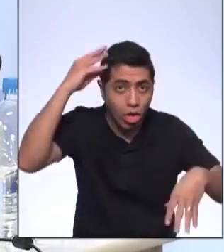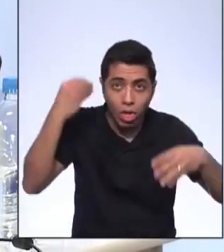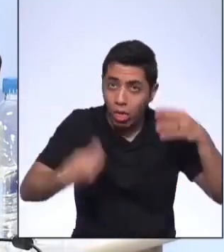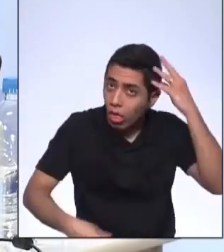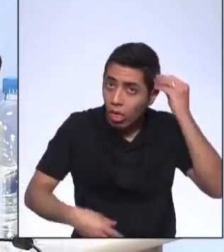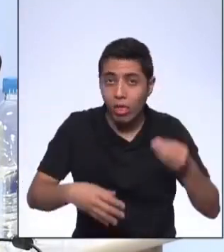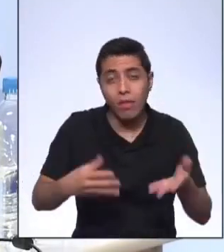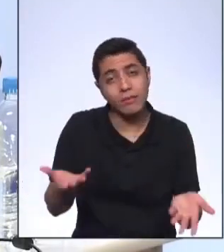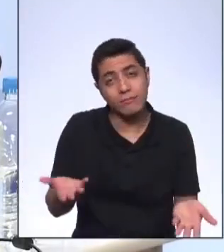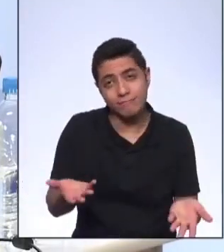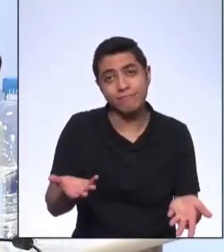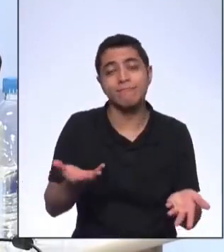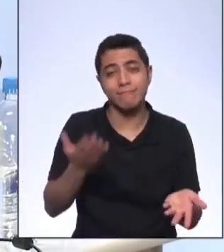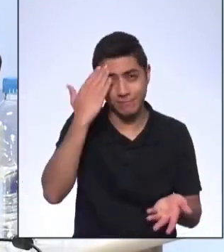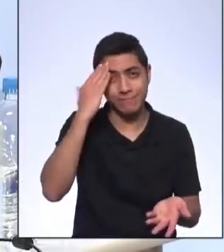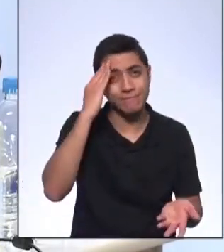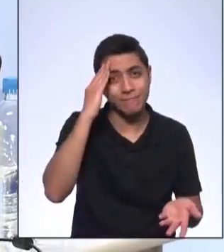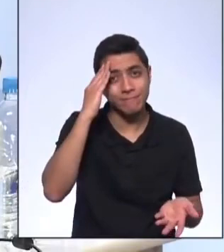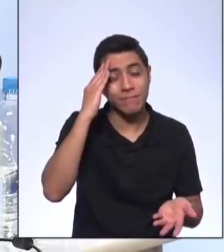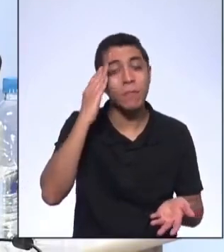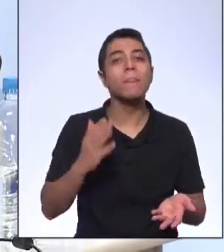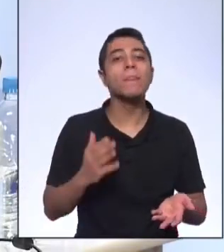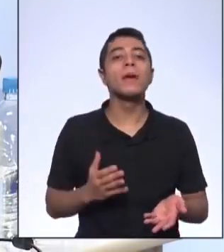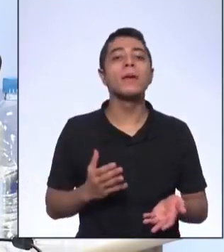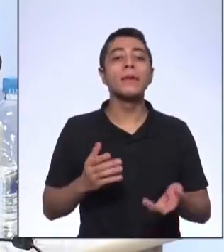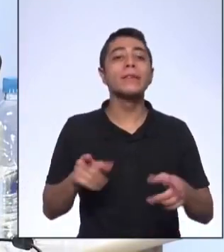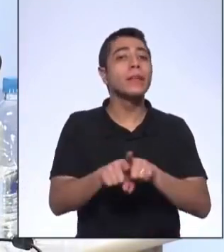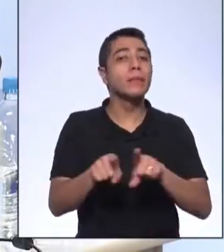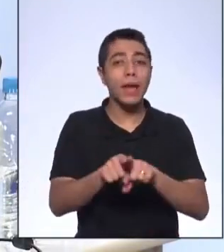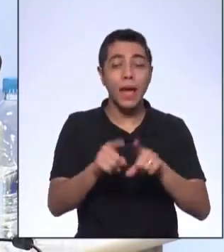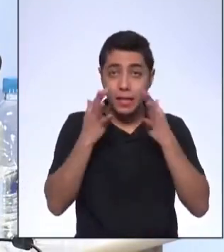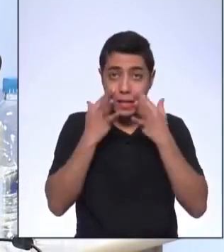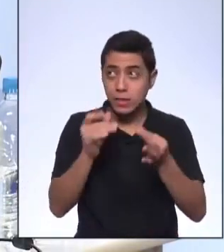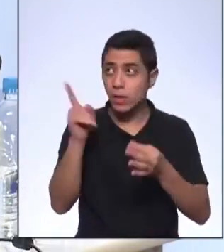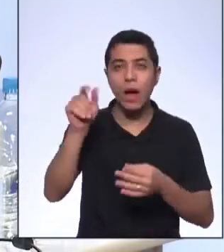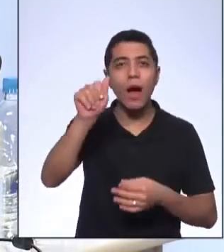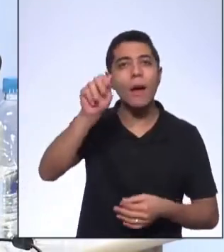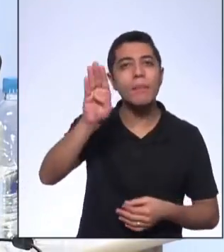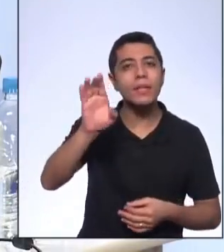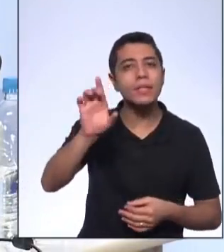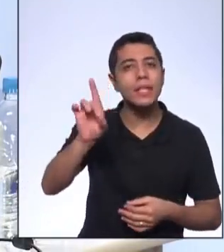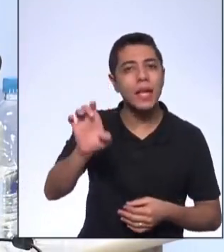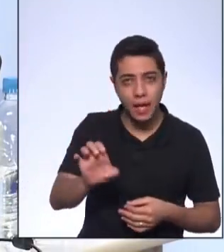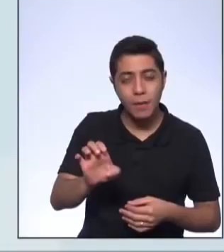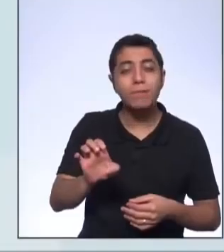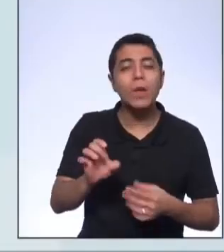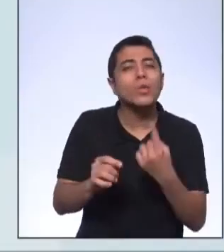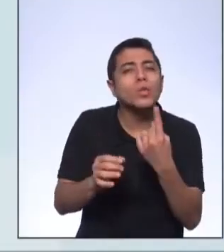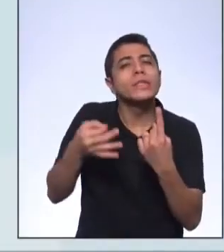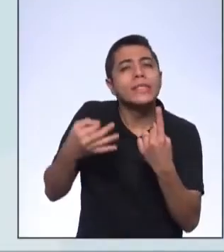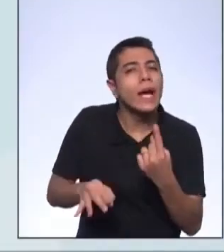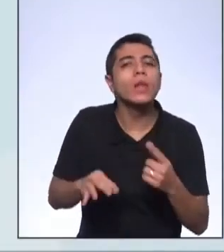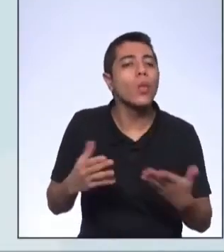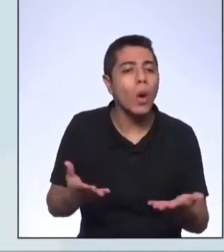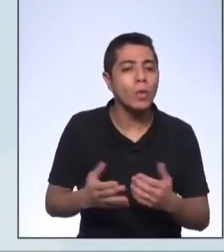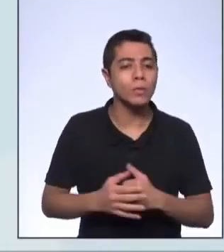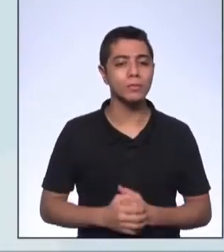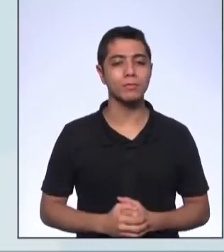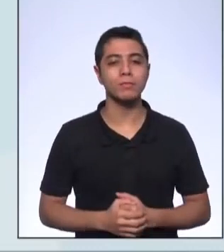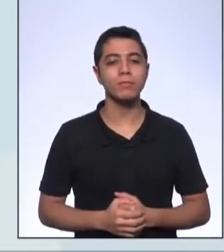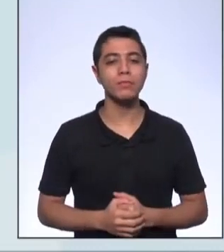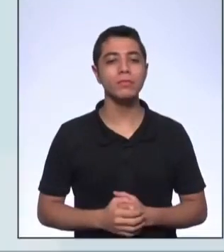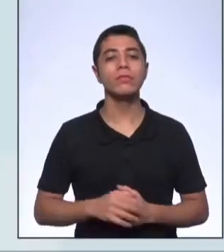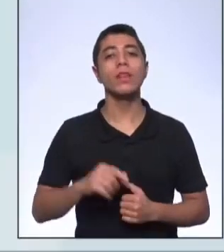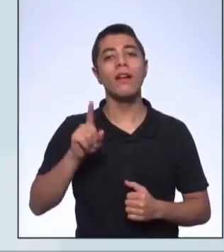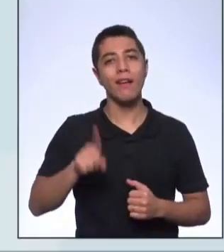alteradas. Tá? Então, já respondendo a questão de vocês, a única letra correta é que a quimioterapia ela inibe a ocorrência